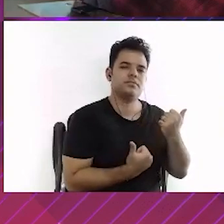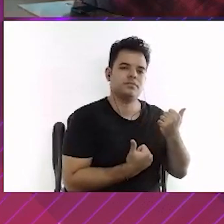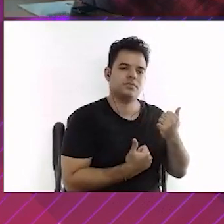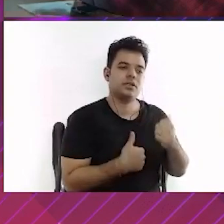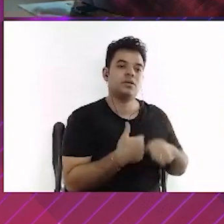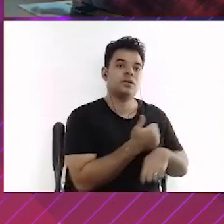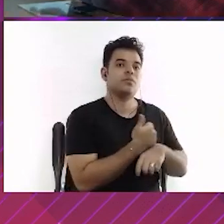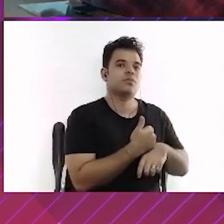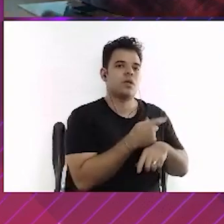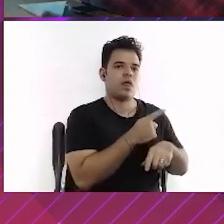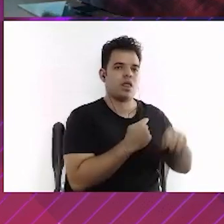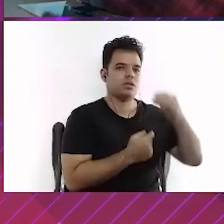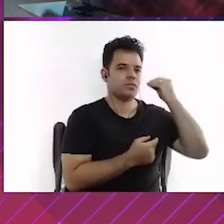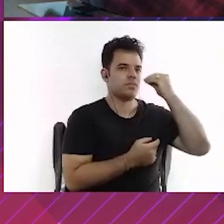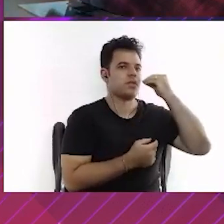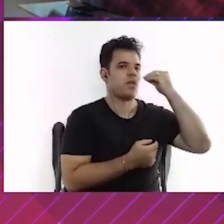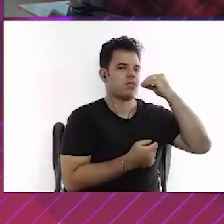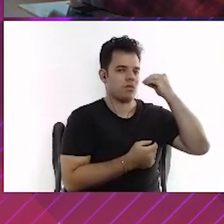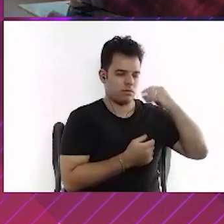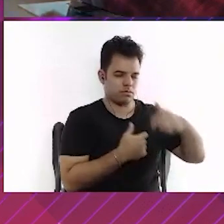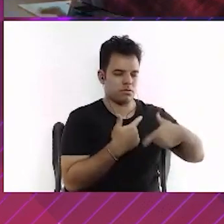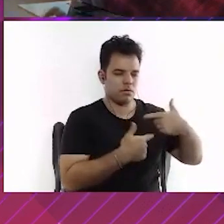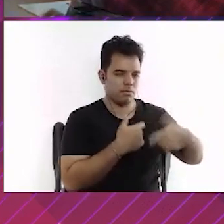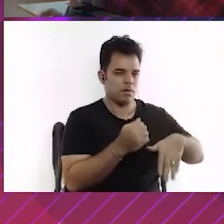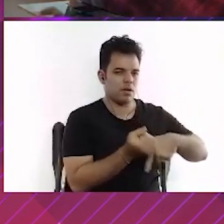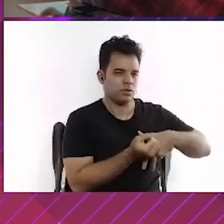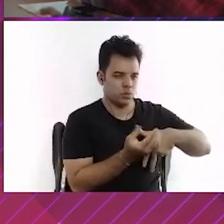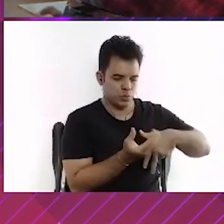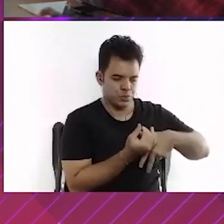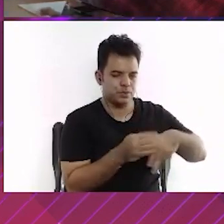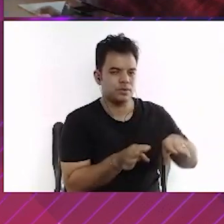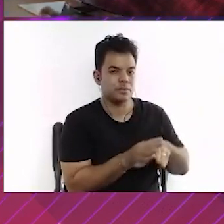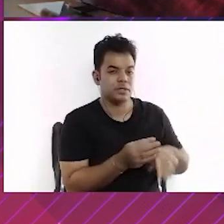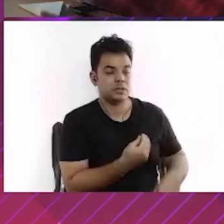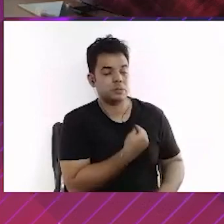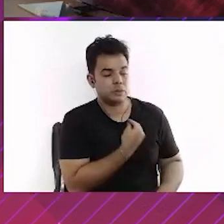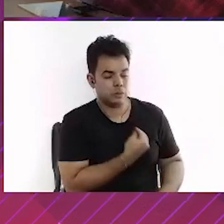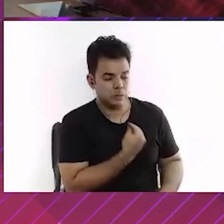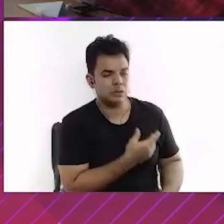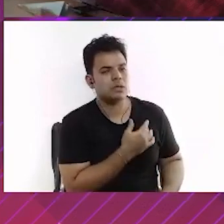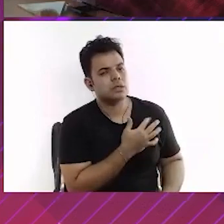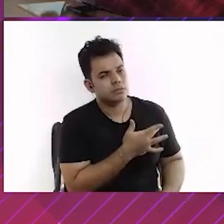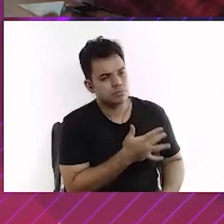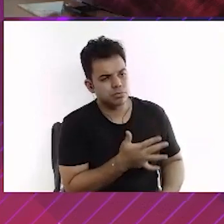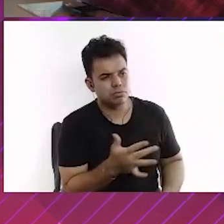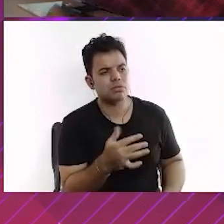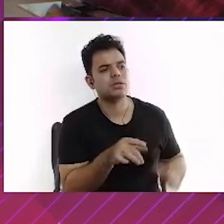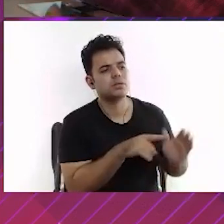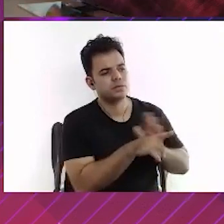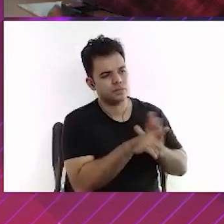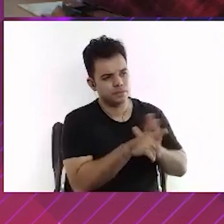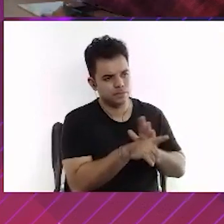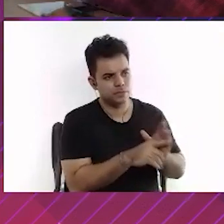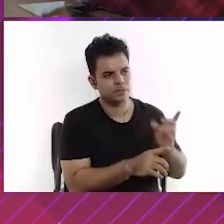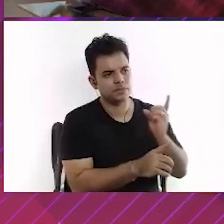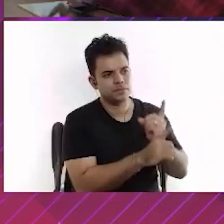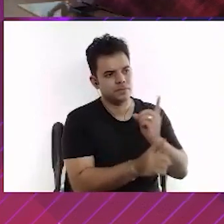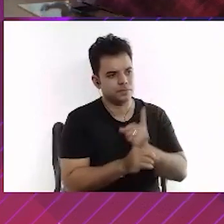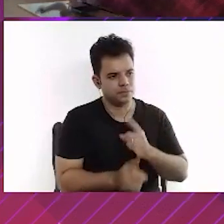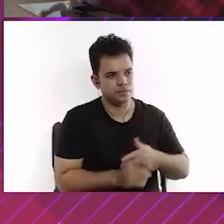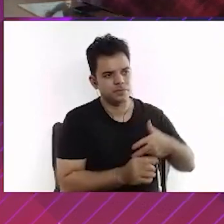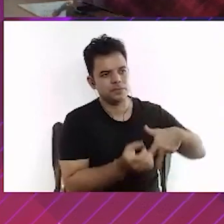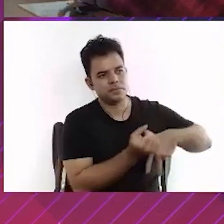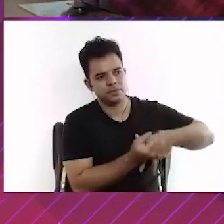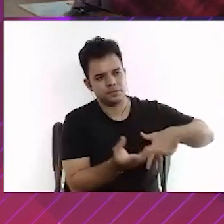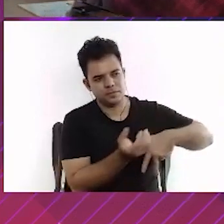mais experientes, que durante a vivência, a prática da investigação por doadores de órgãos, podem